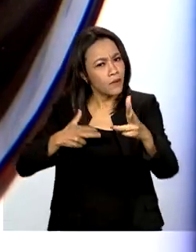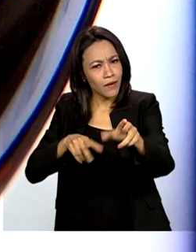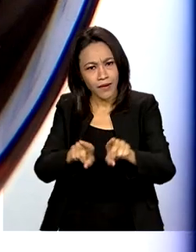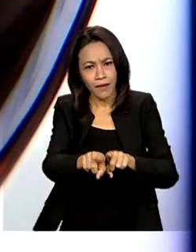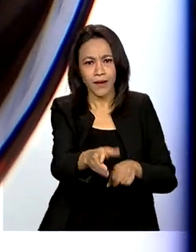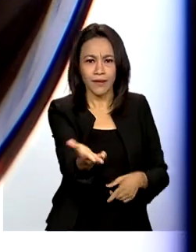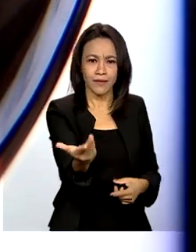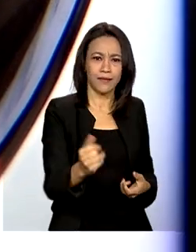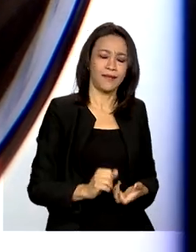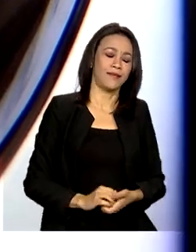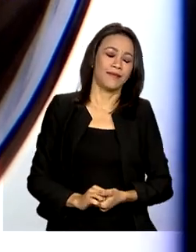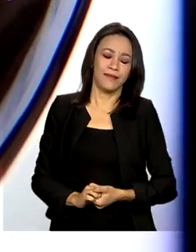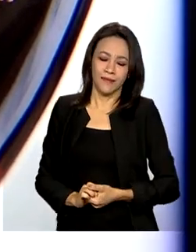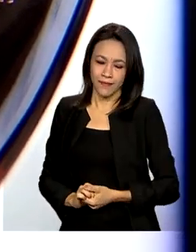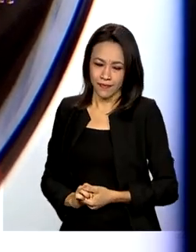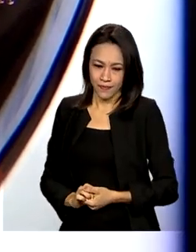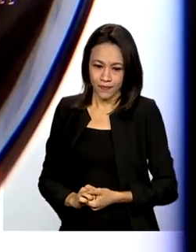Legenda